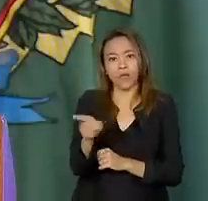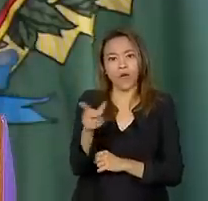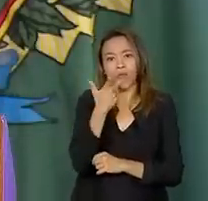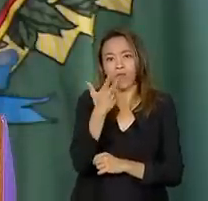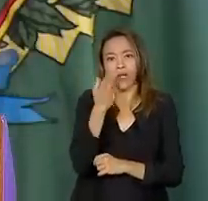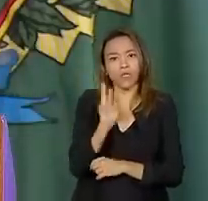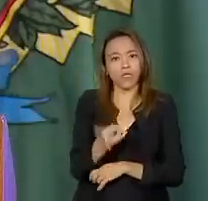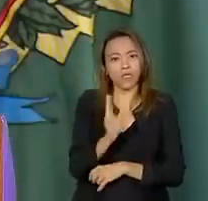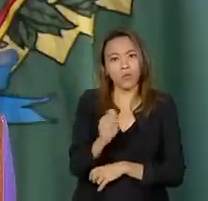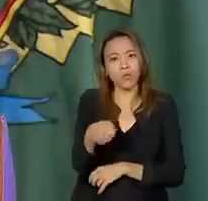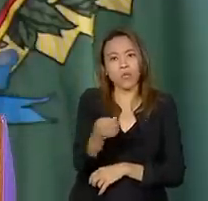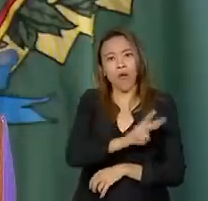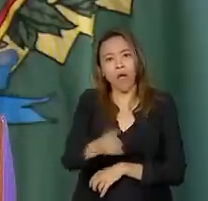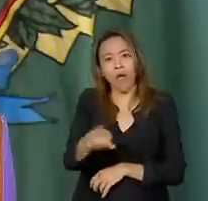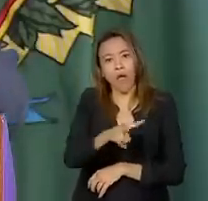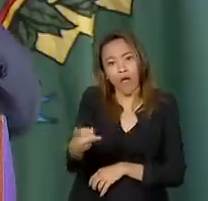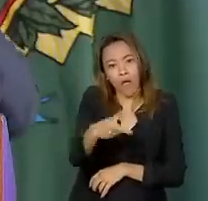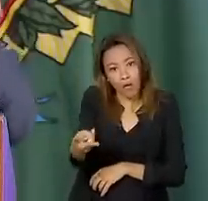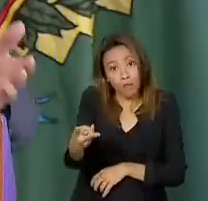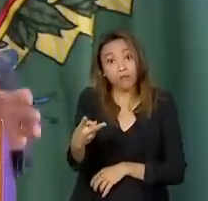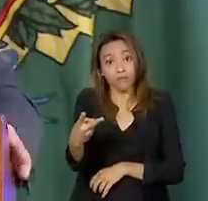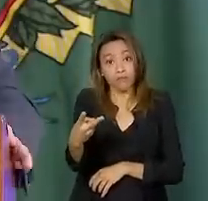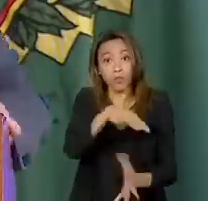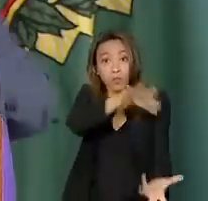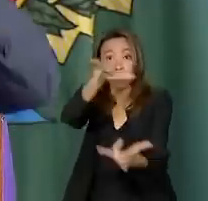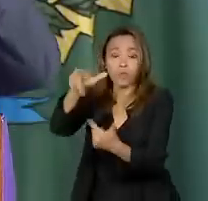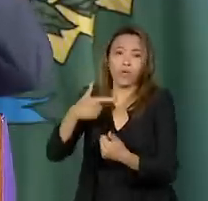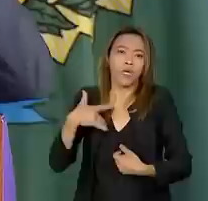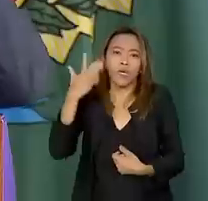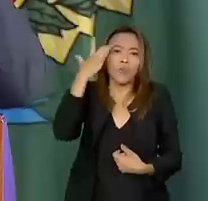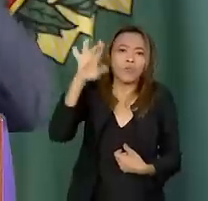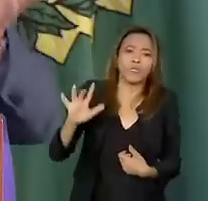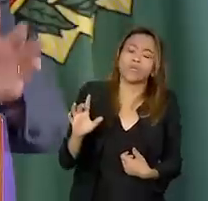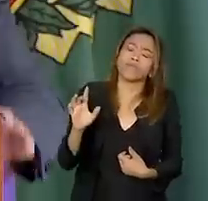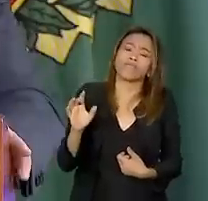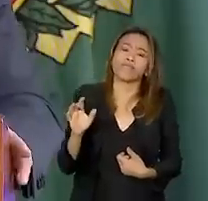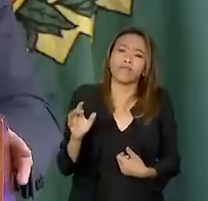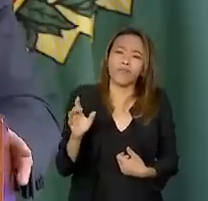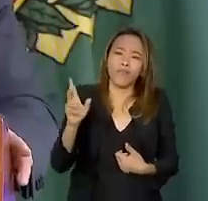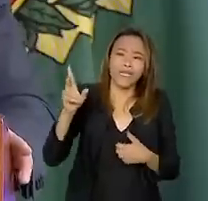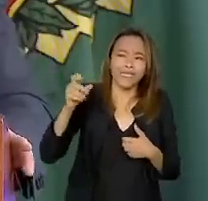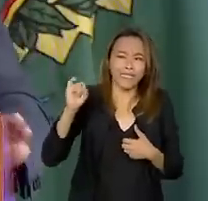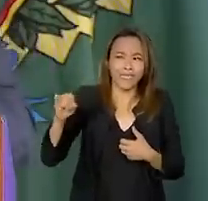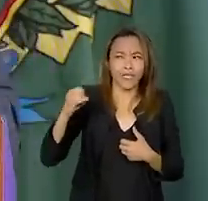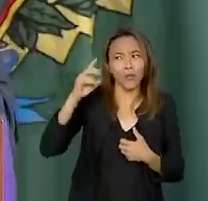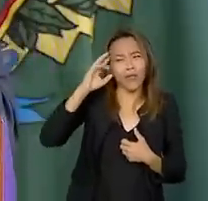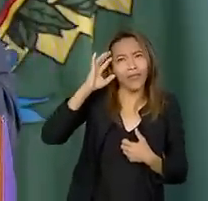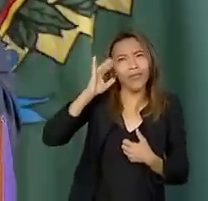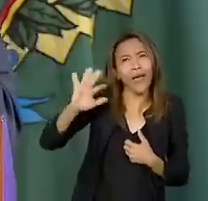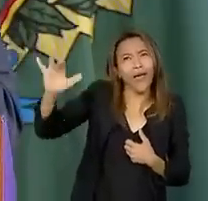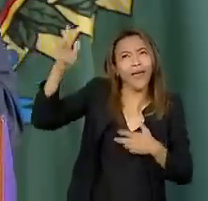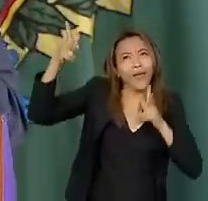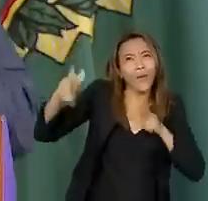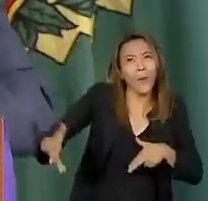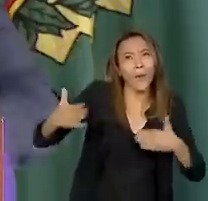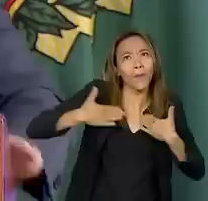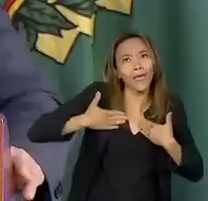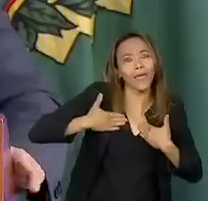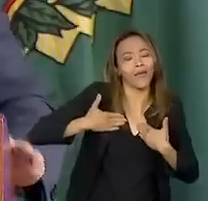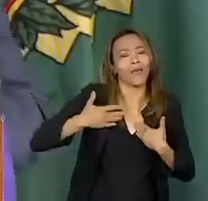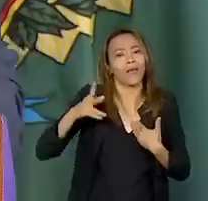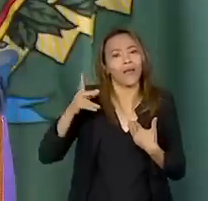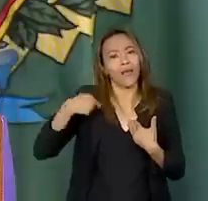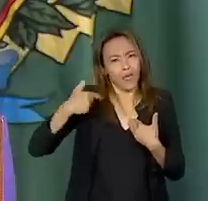Haddad, esse país, eu não sei se vocês têm a mente fértil como eu tenho, mas eu fico imaginando o